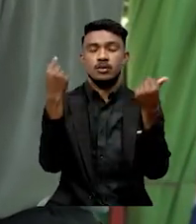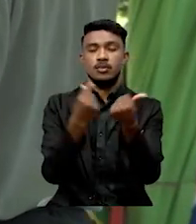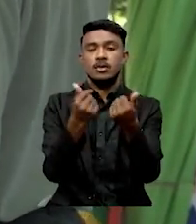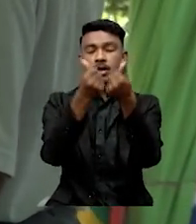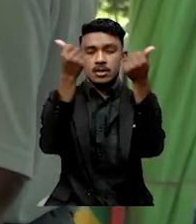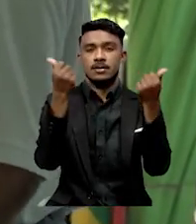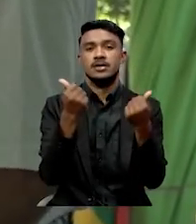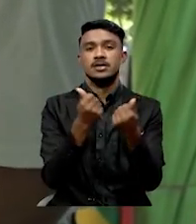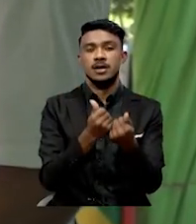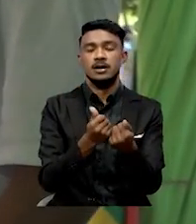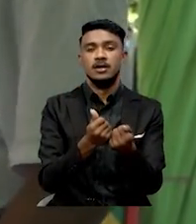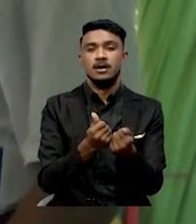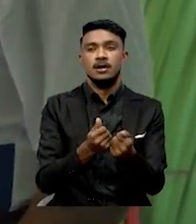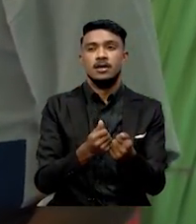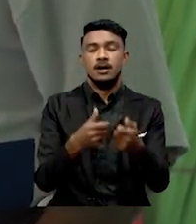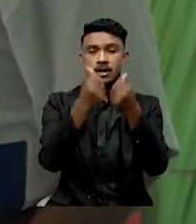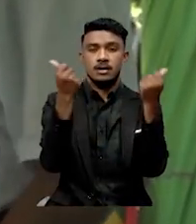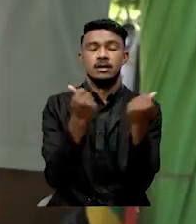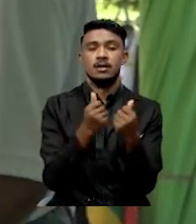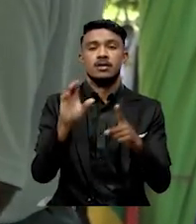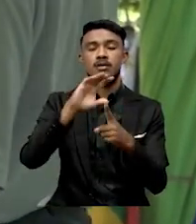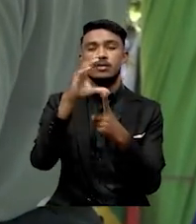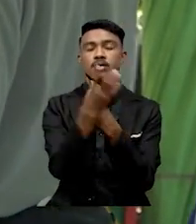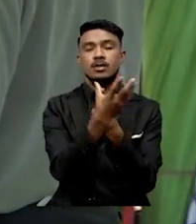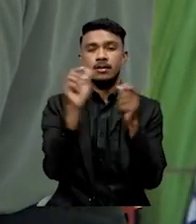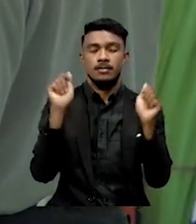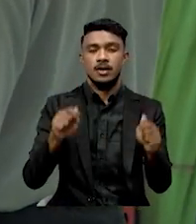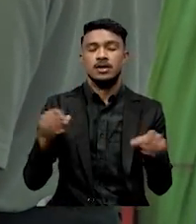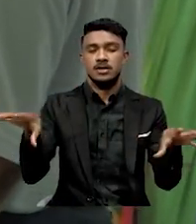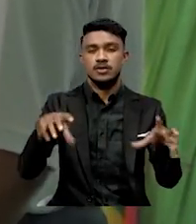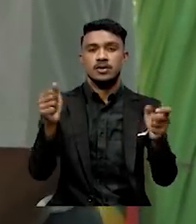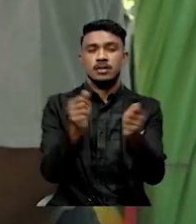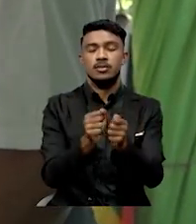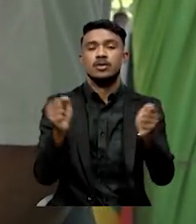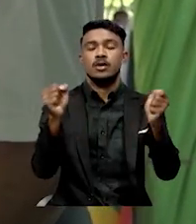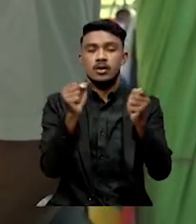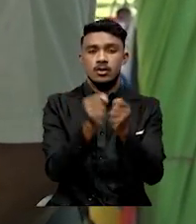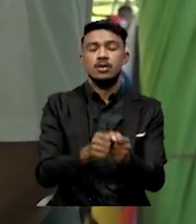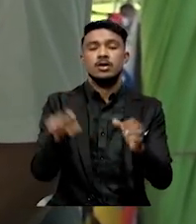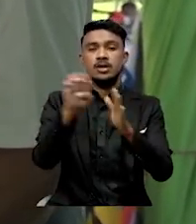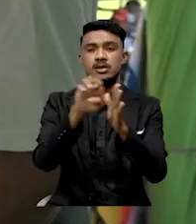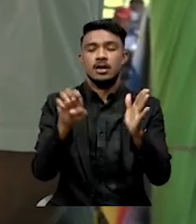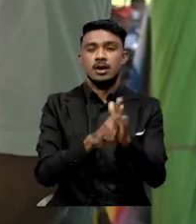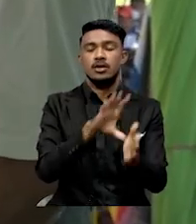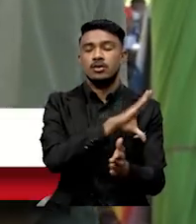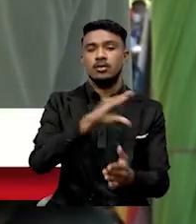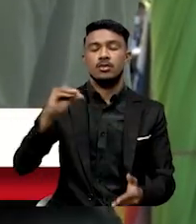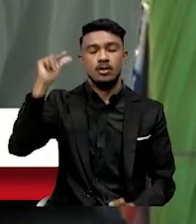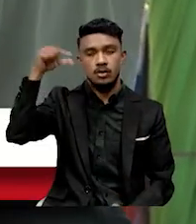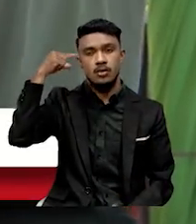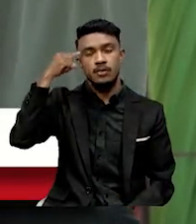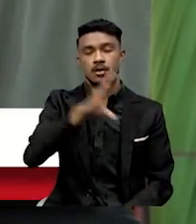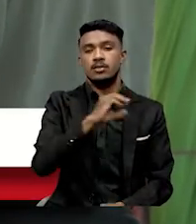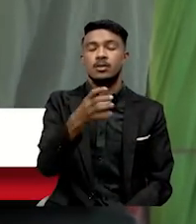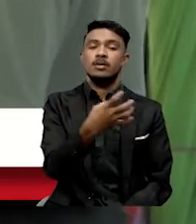marcial, arte ritual. Belo serviço é muito com o Estado, com o governo, com a